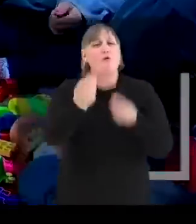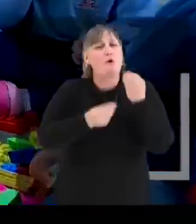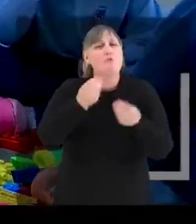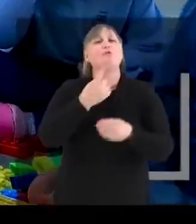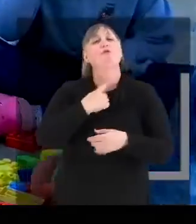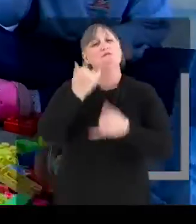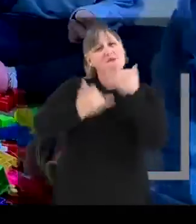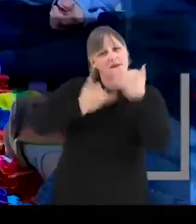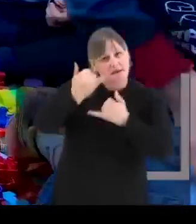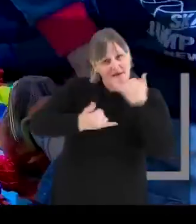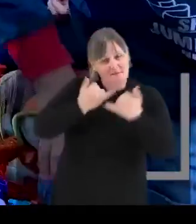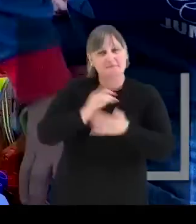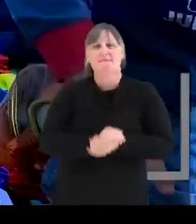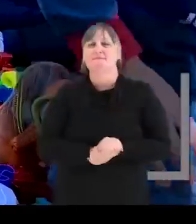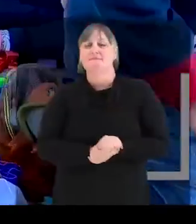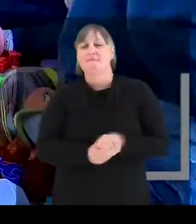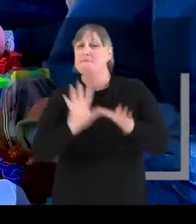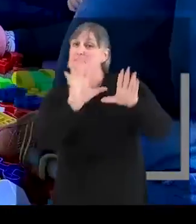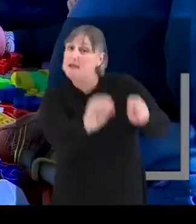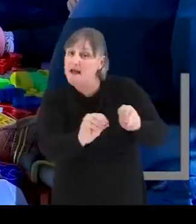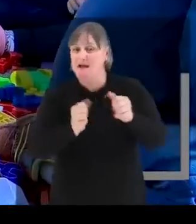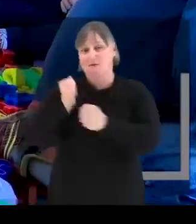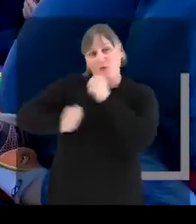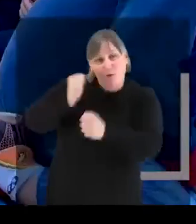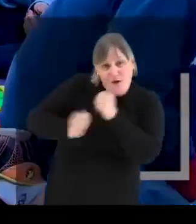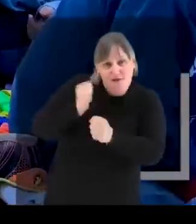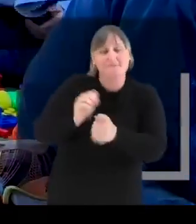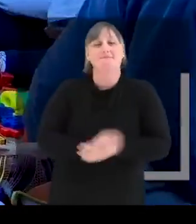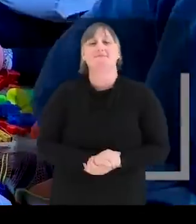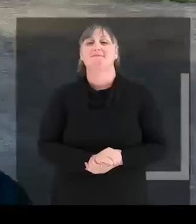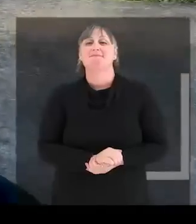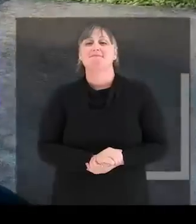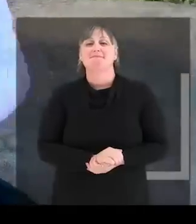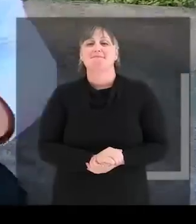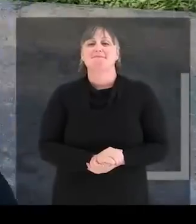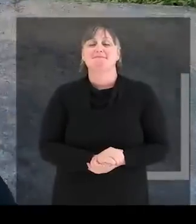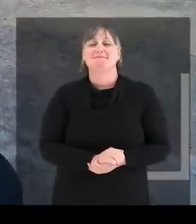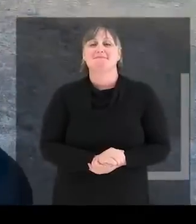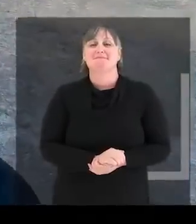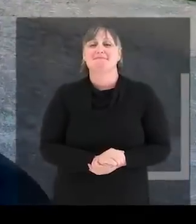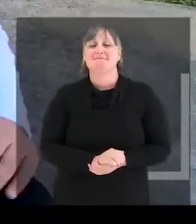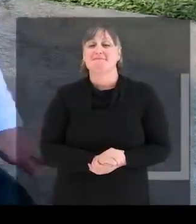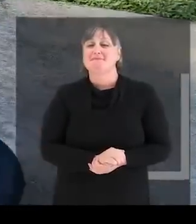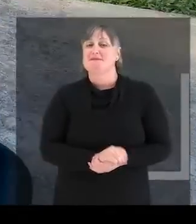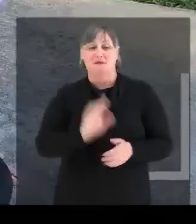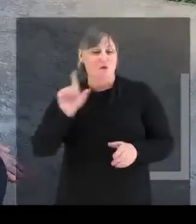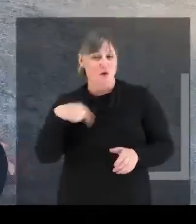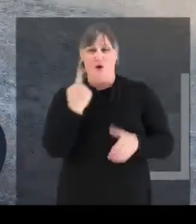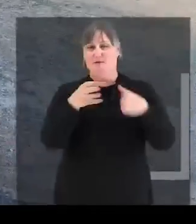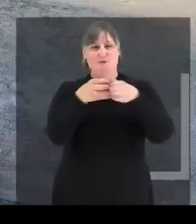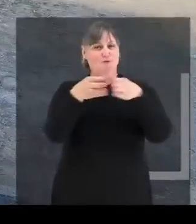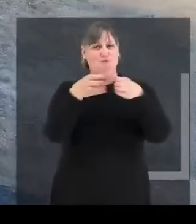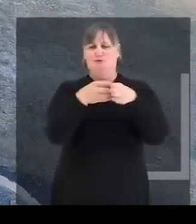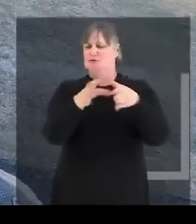brincar? De pega-pega, de correr. Então, tá. A gente é melhores amigos,